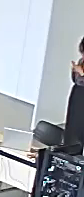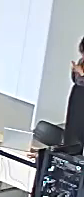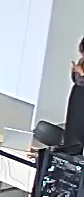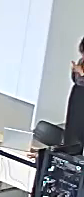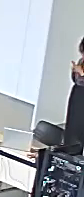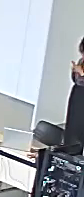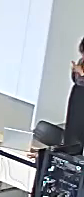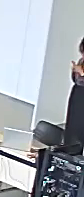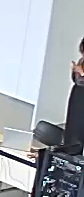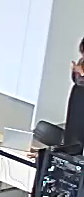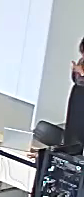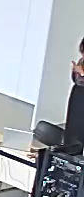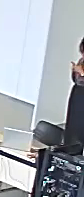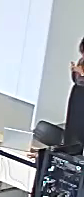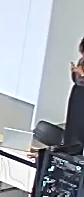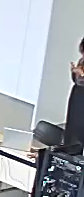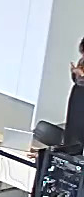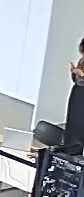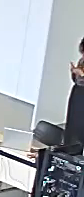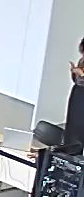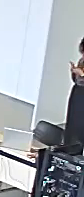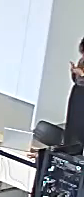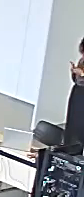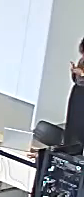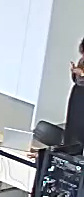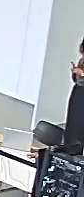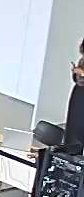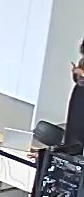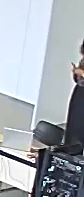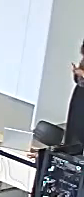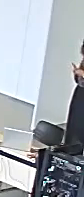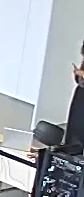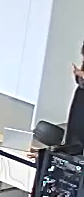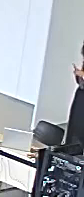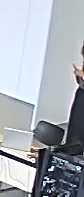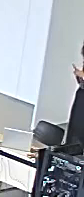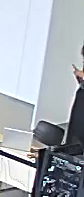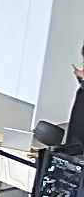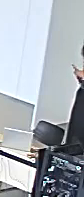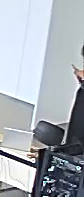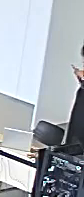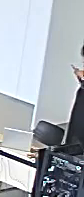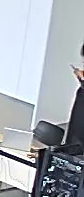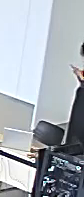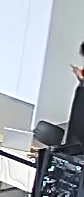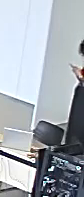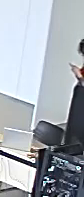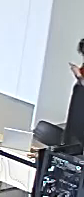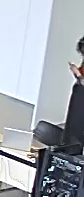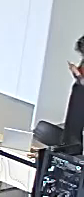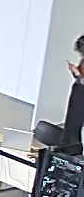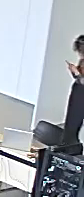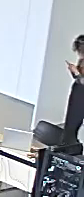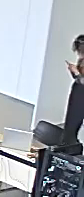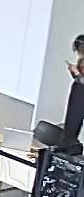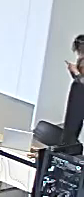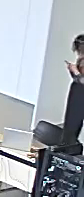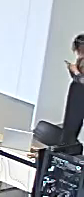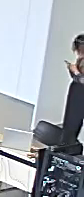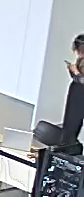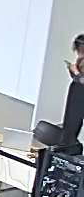em 1973, sem saber nada, e duas mulheres, né, corajosas, e a